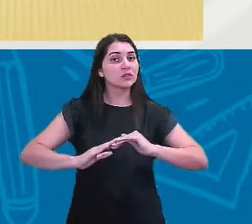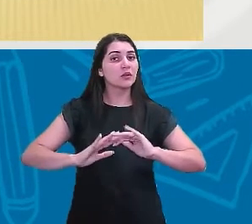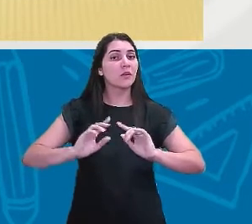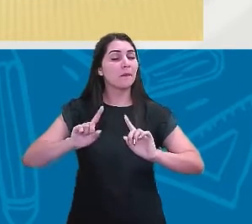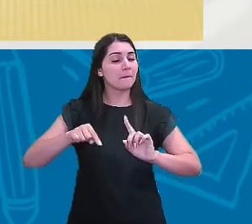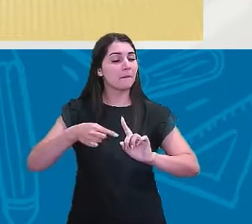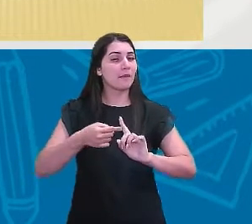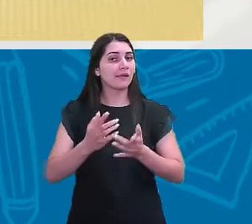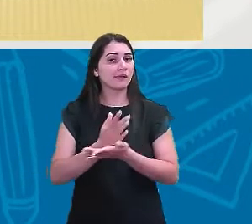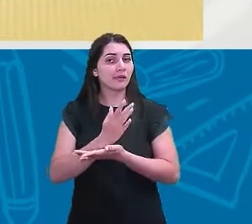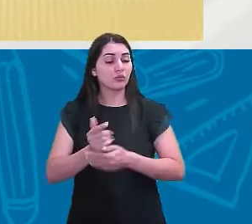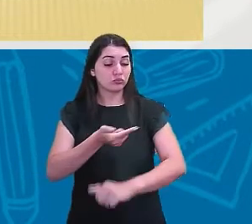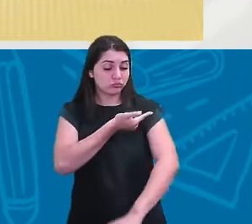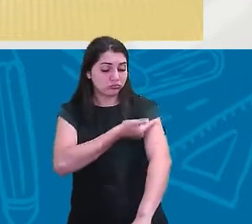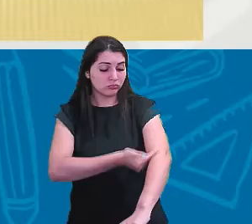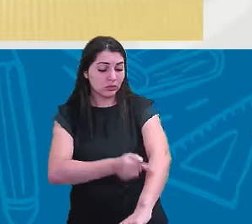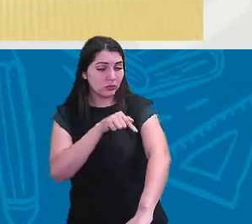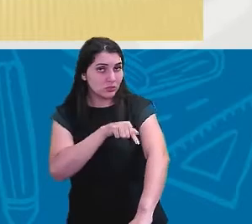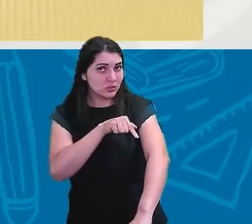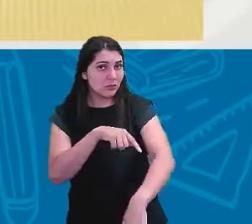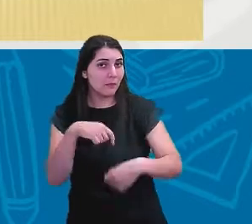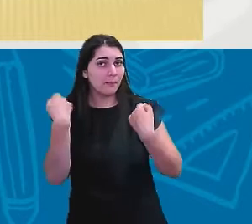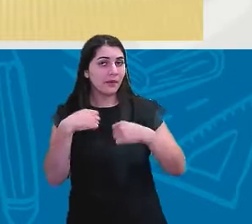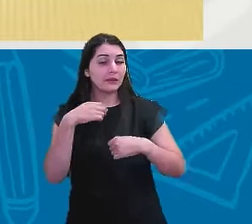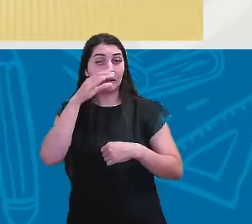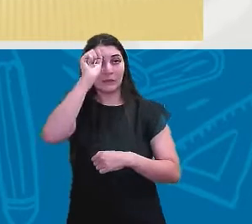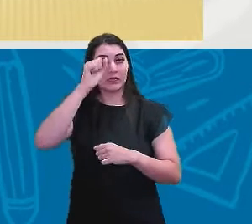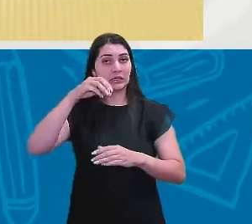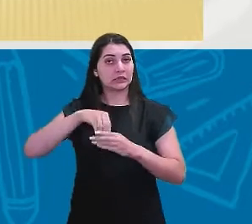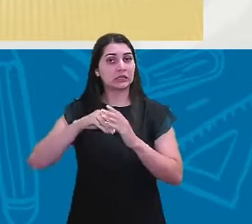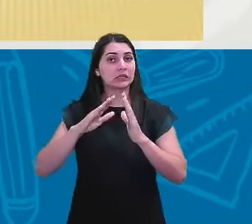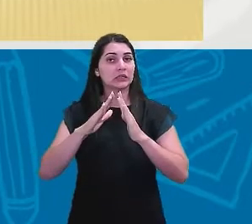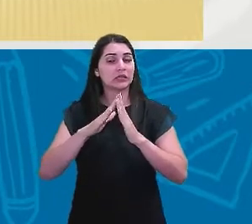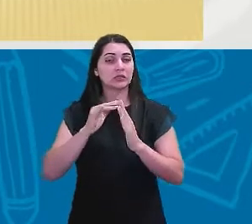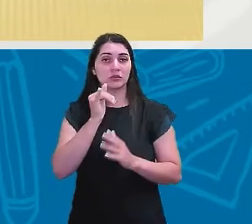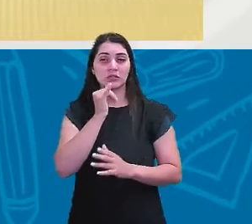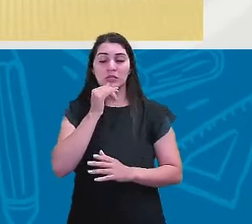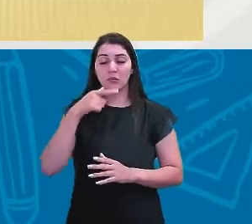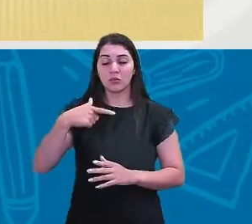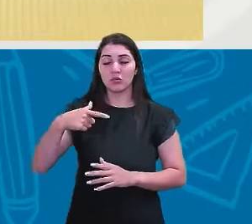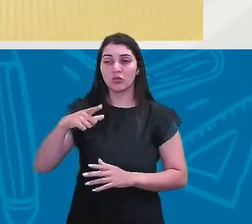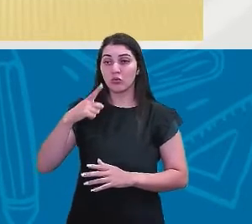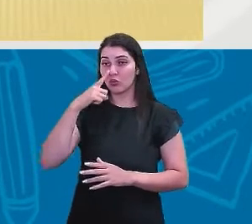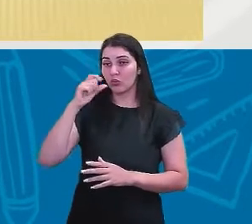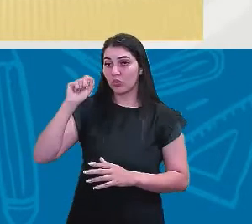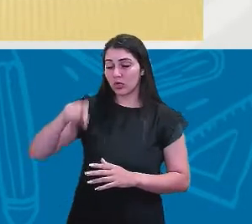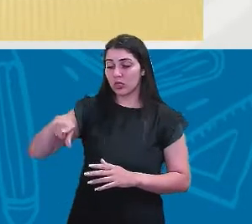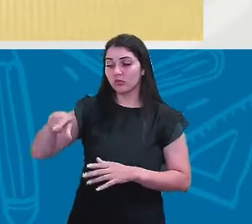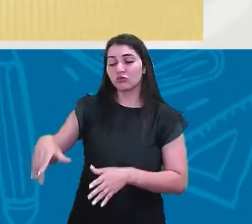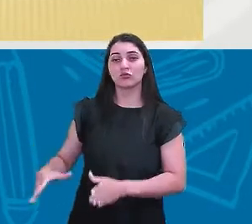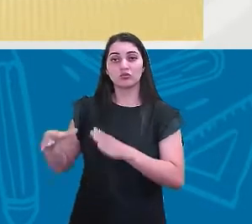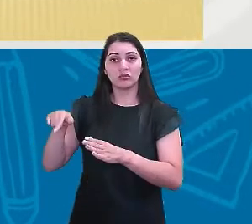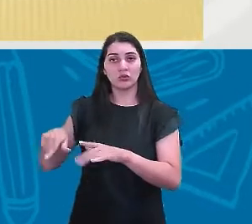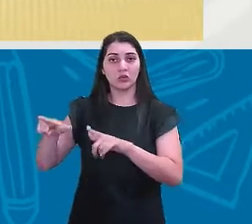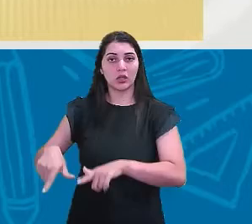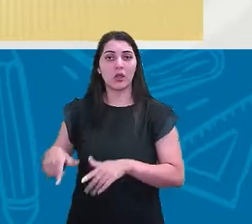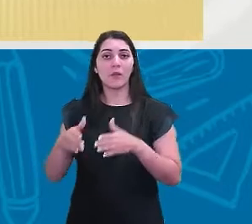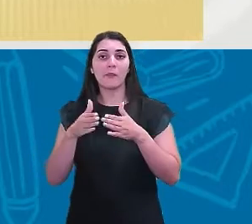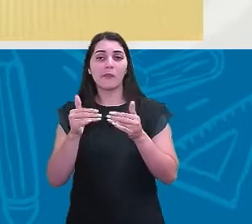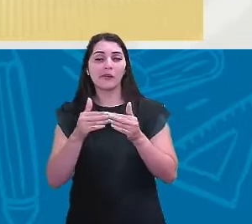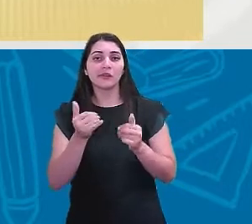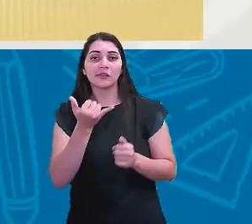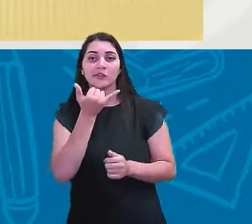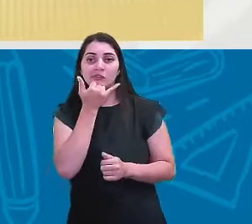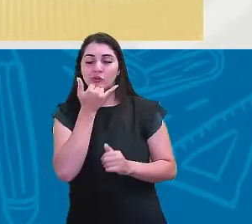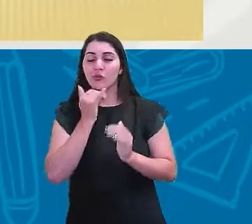certas educações a gente traz de casa. Por exemplo, jogar o lixo na lixeira, pedir desculpas, por favor,